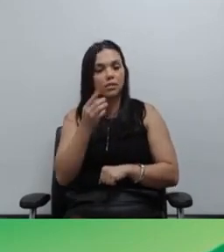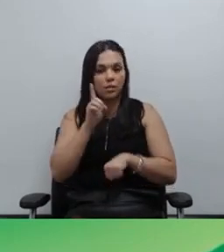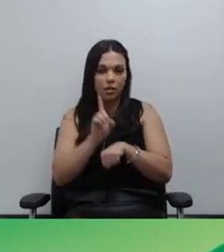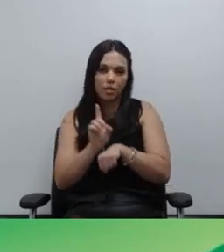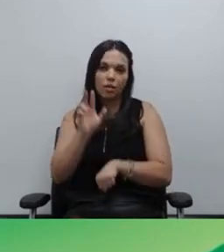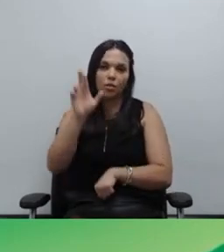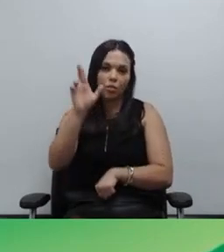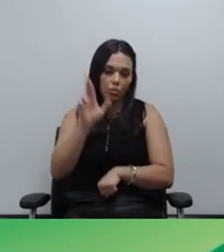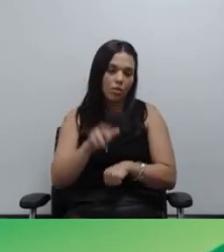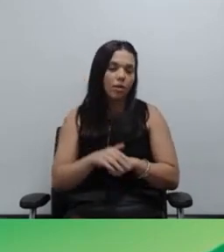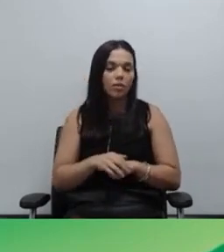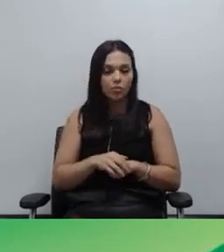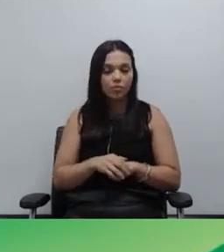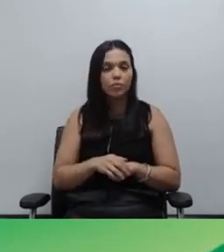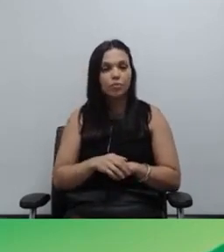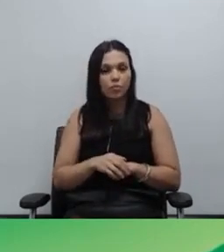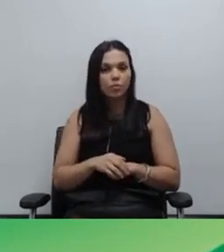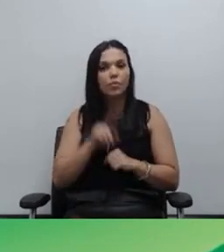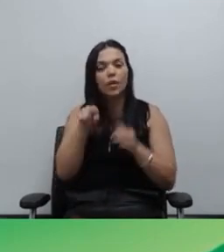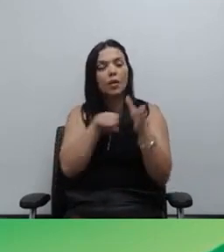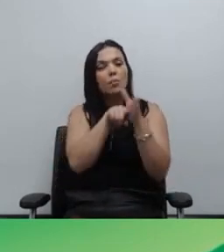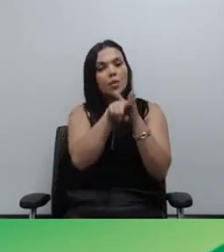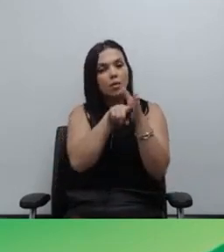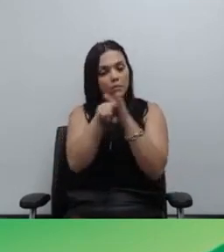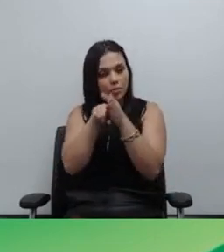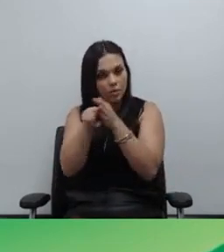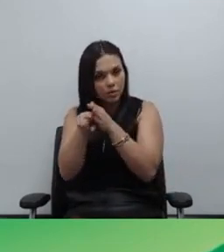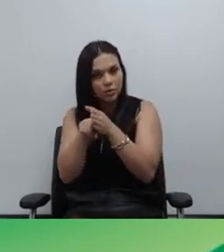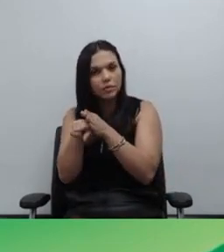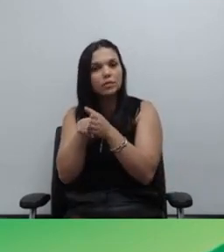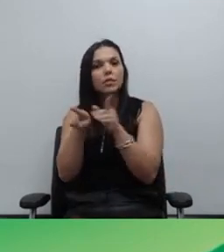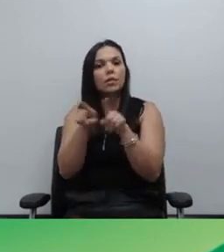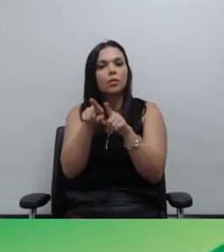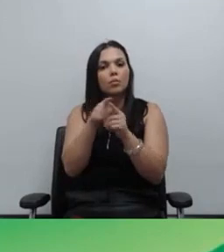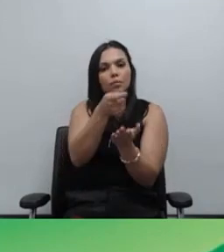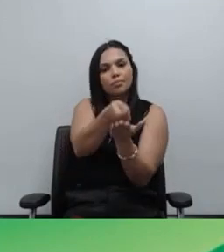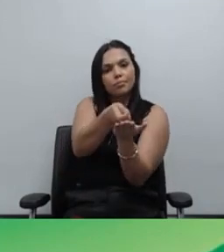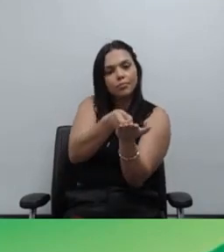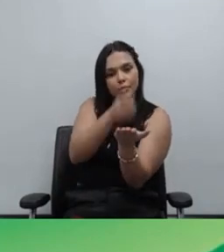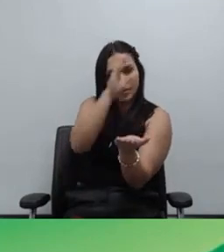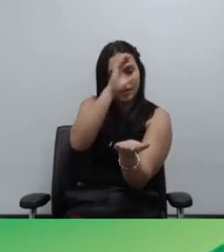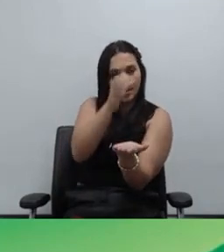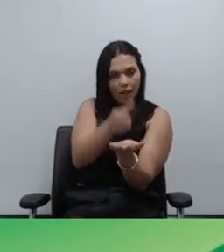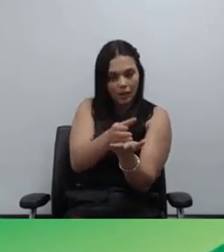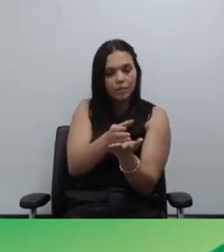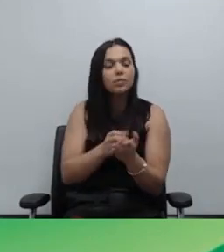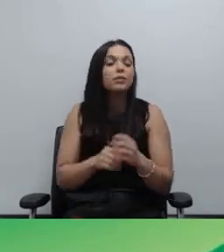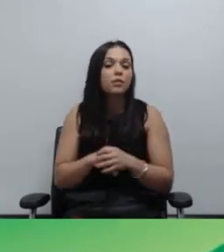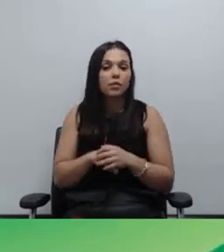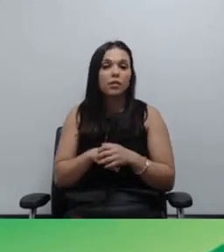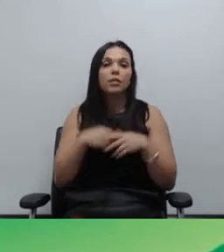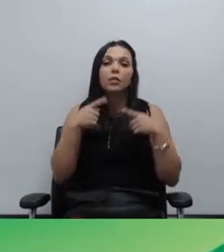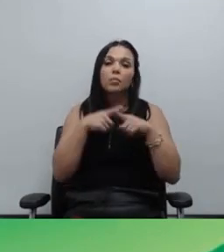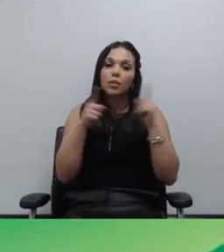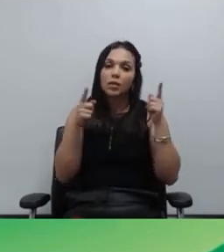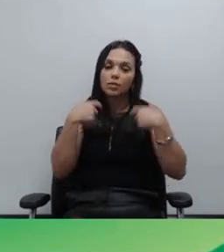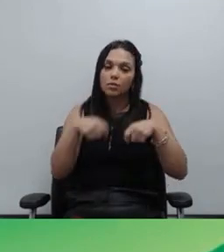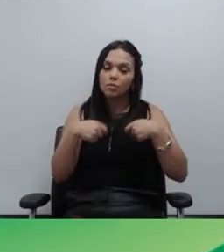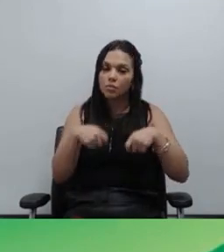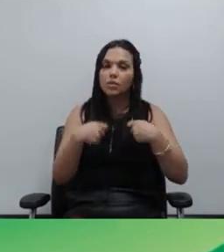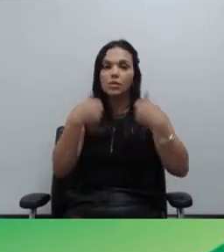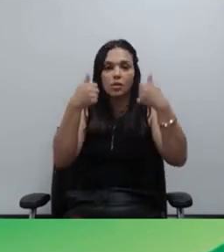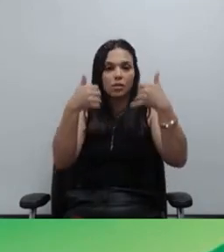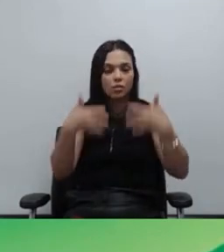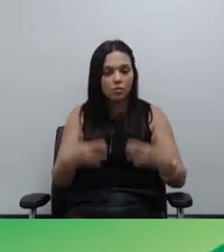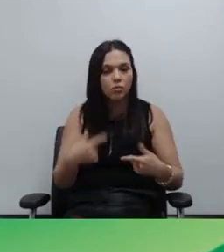doutorado. No caso, para a realização de pesquisa e elaboração de dissertação, ou tese, desde que justificada a utilidade da medida para a instituição